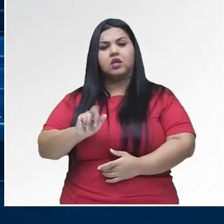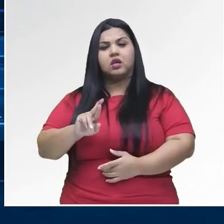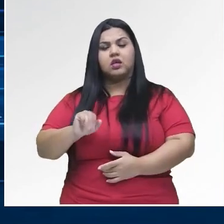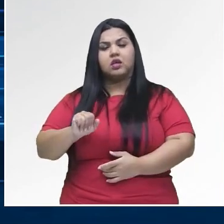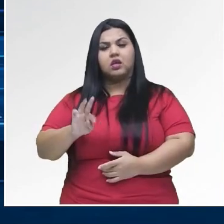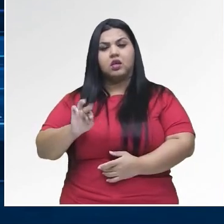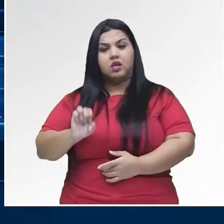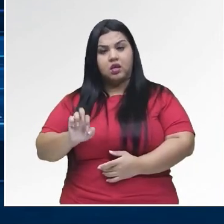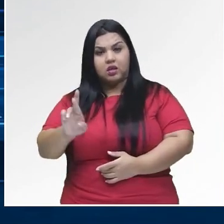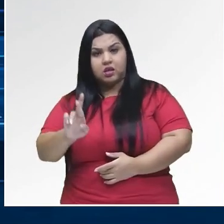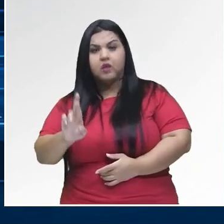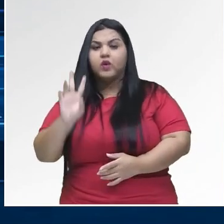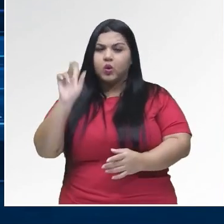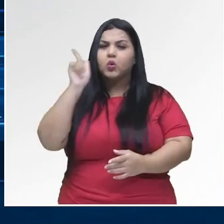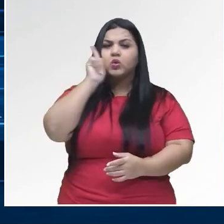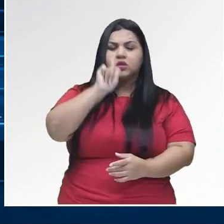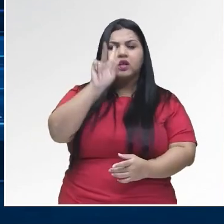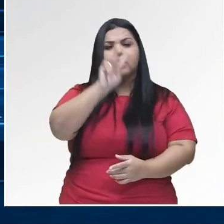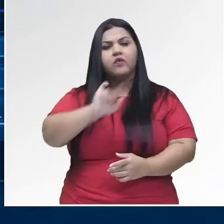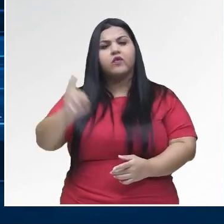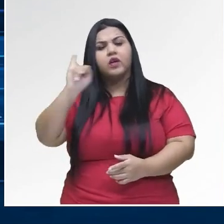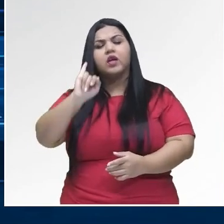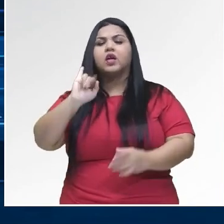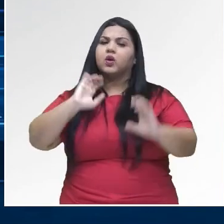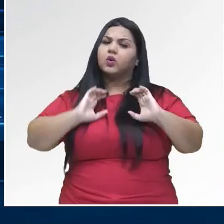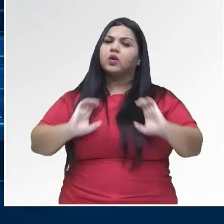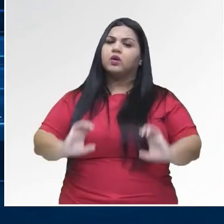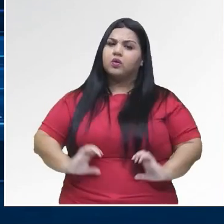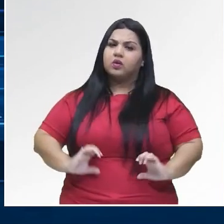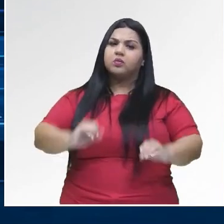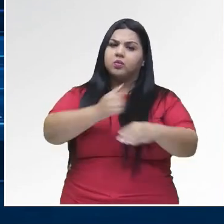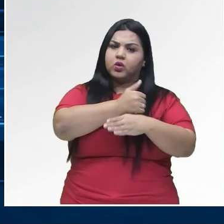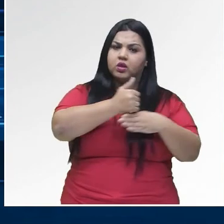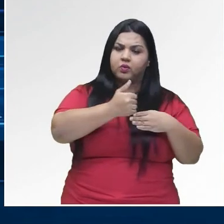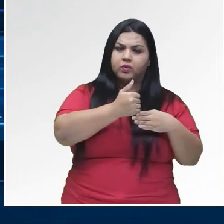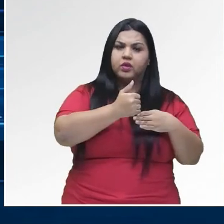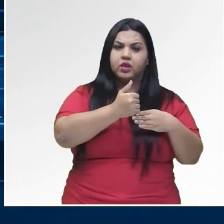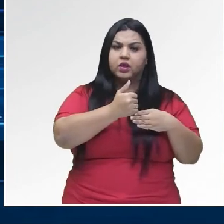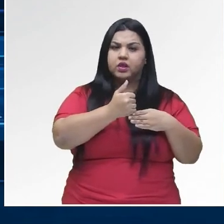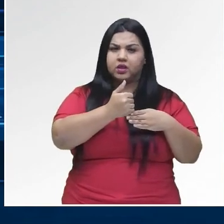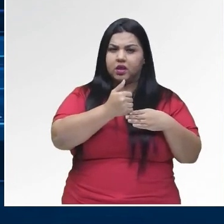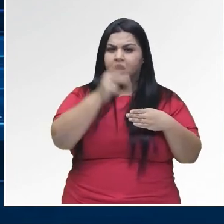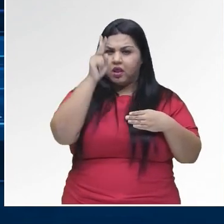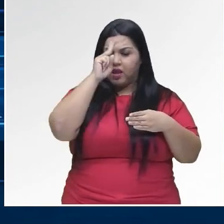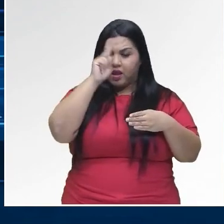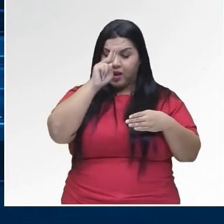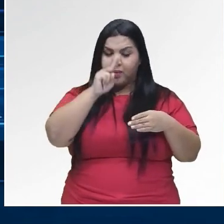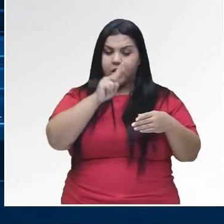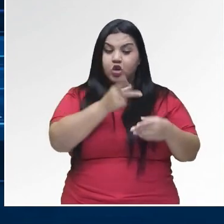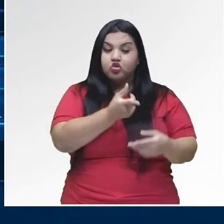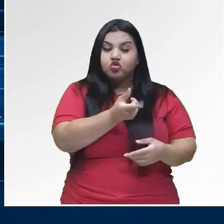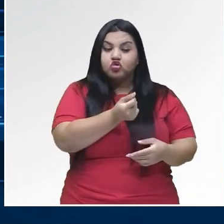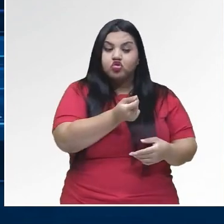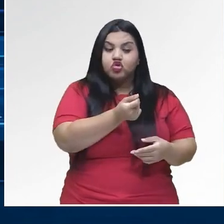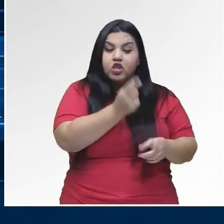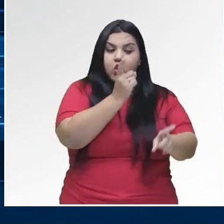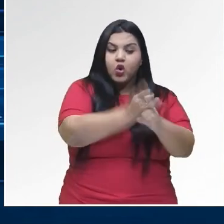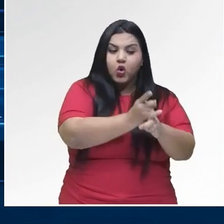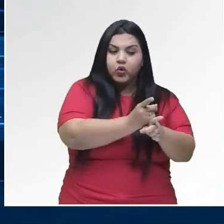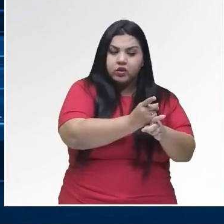Se você consegue, você vai, então, o seu comportamento moral. Aquela carteira que você achou lá, você vai devolver para o